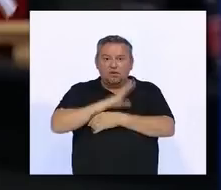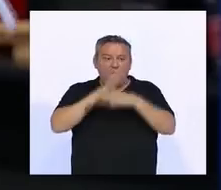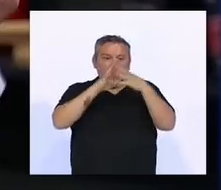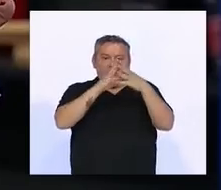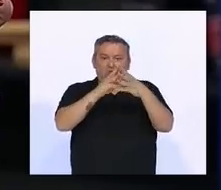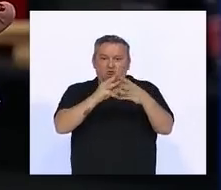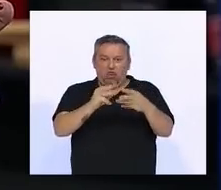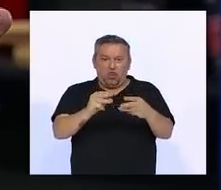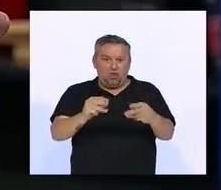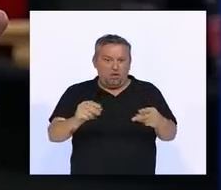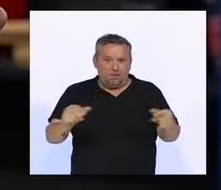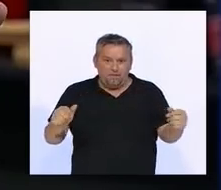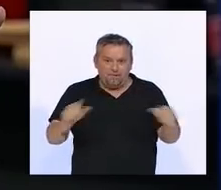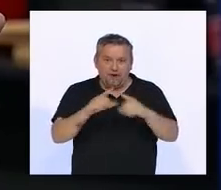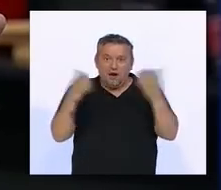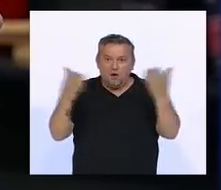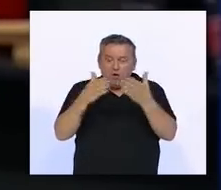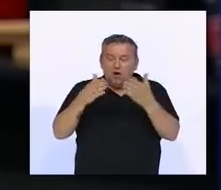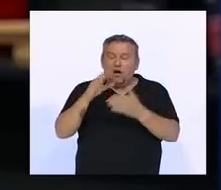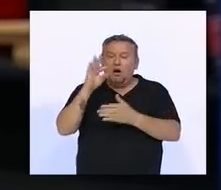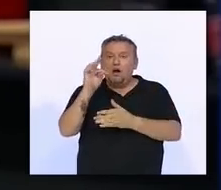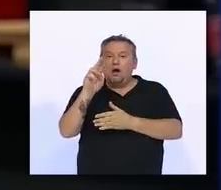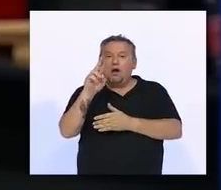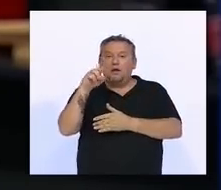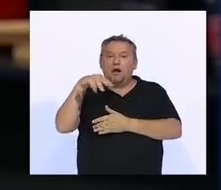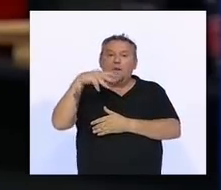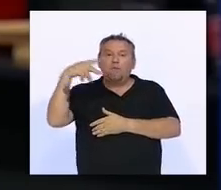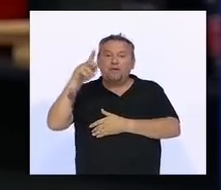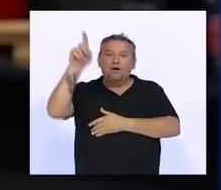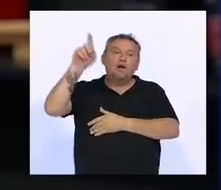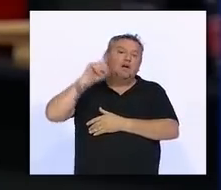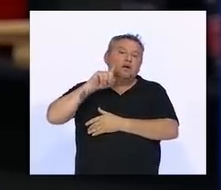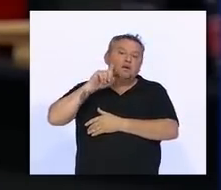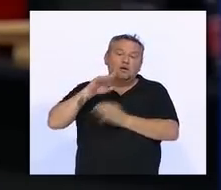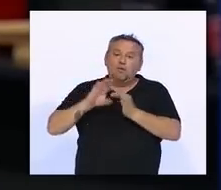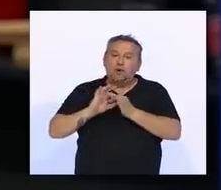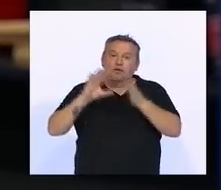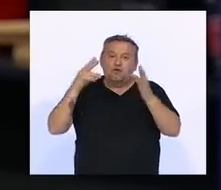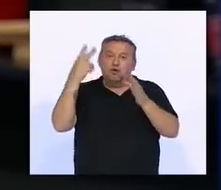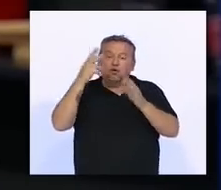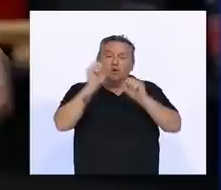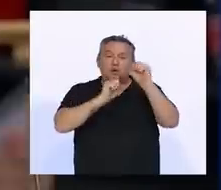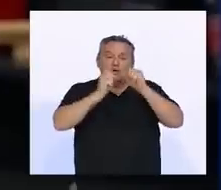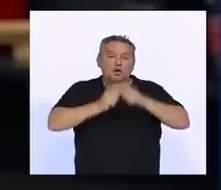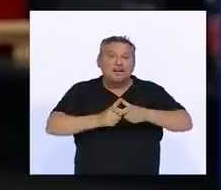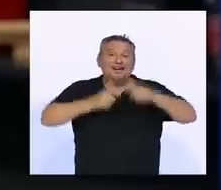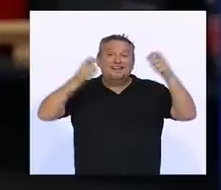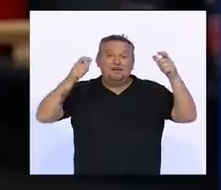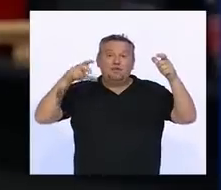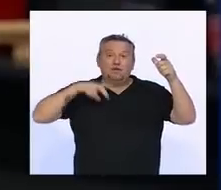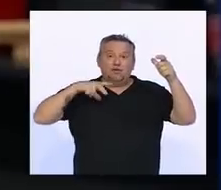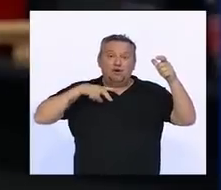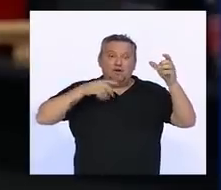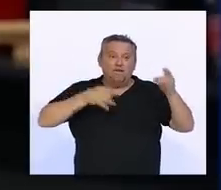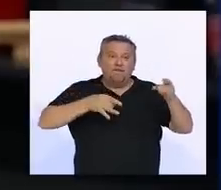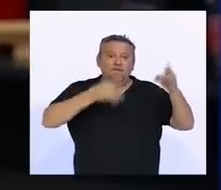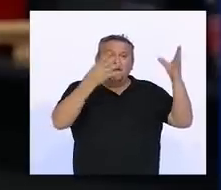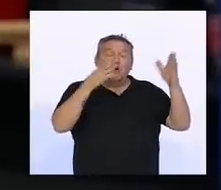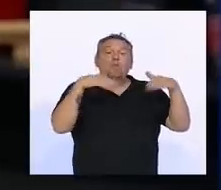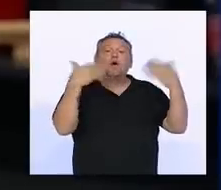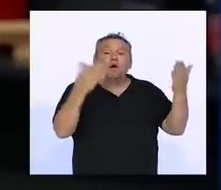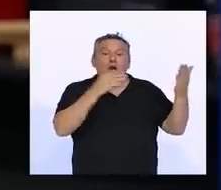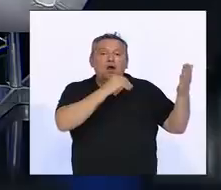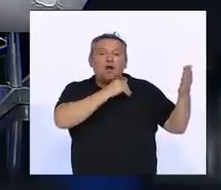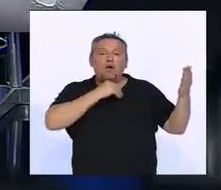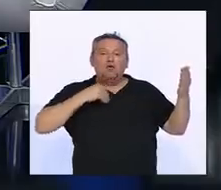derreterem. Agora há pouco, o Trump proibiu que 2 grandes empresas privadas americanas fossem vendidas para os chineses.